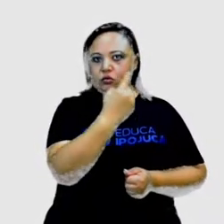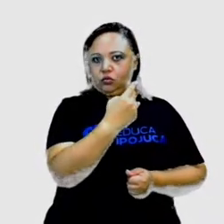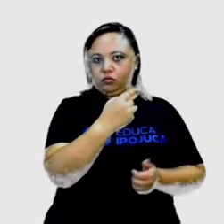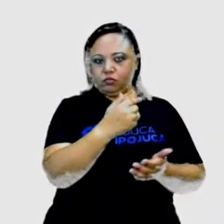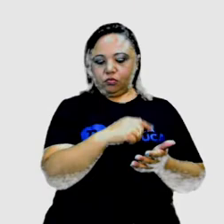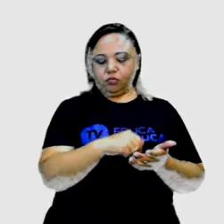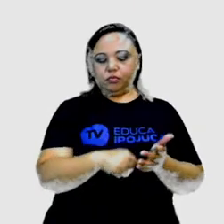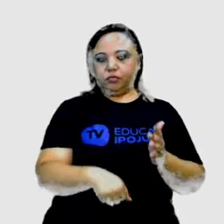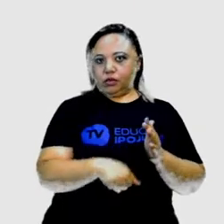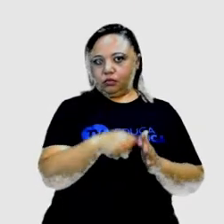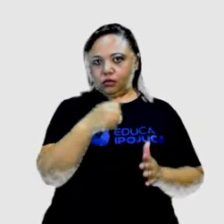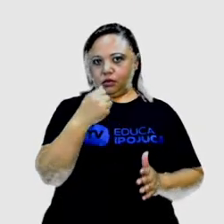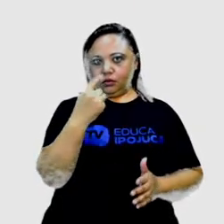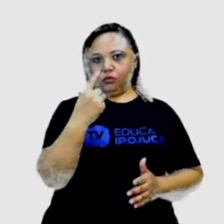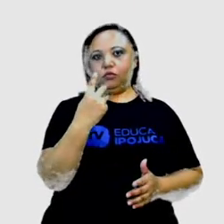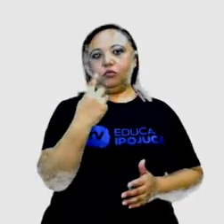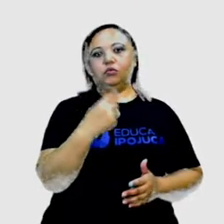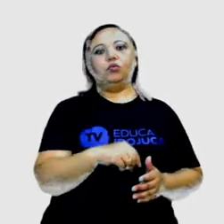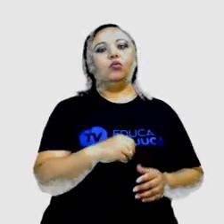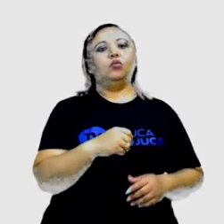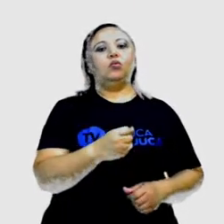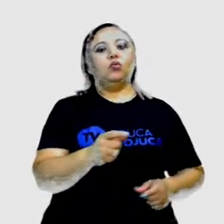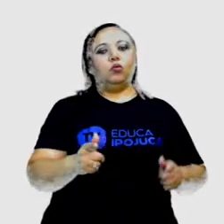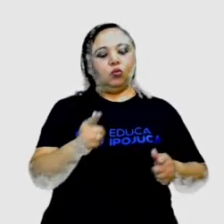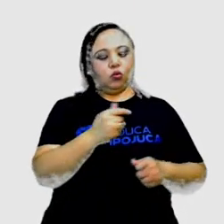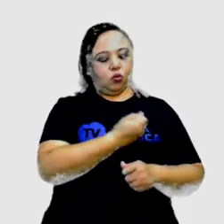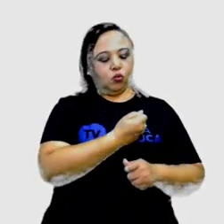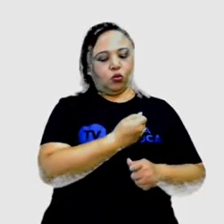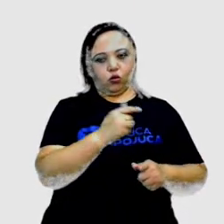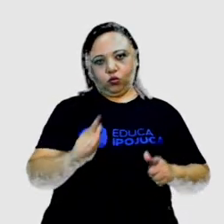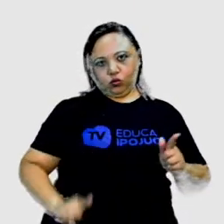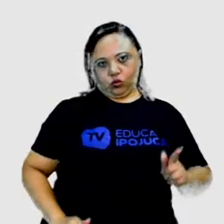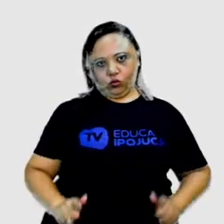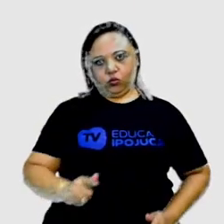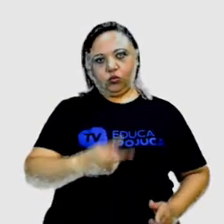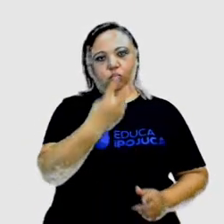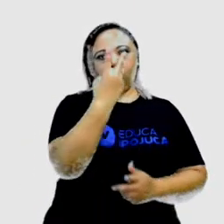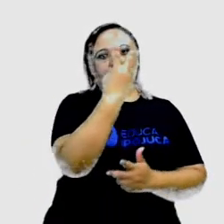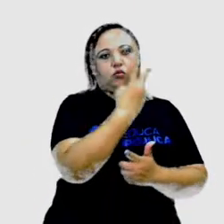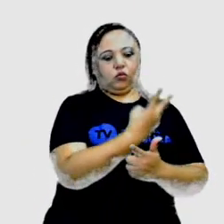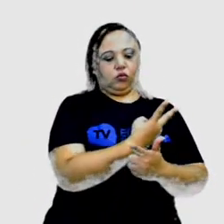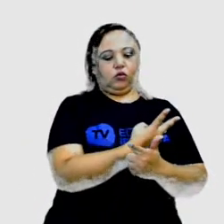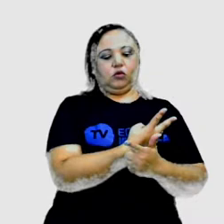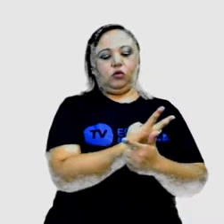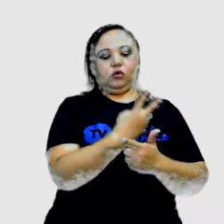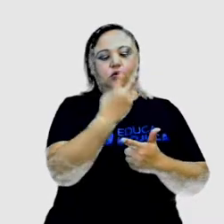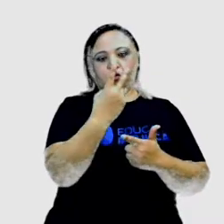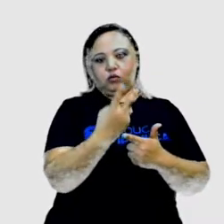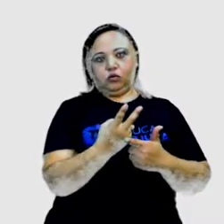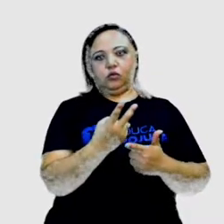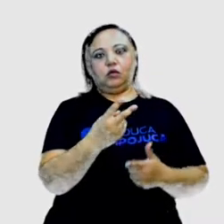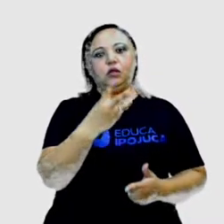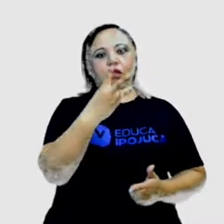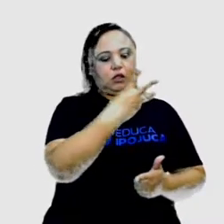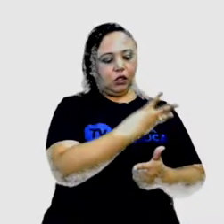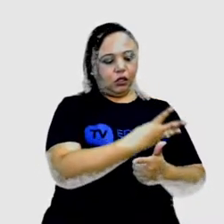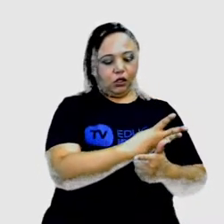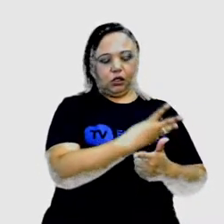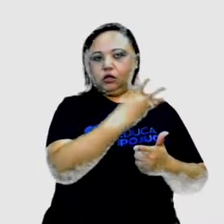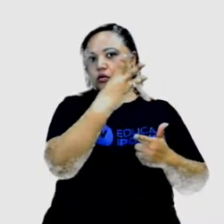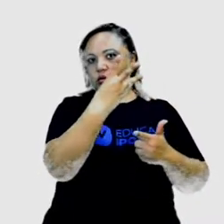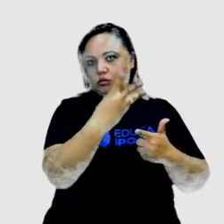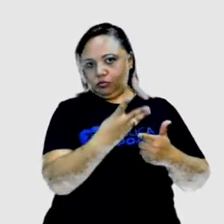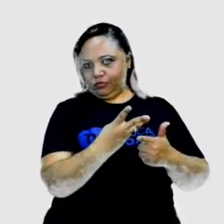2. Nós só conseguimos dividir 2 por 1 e por ele mesmo. O 3